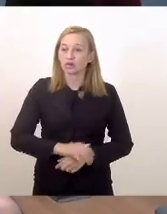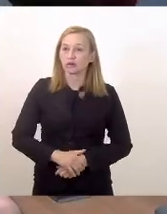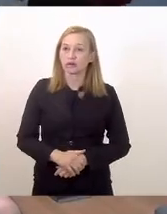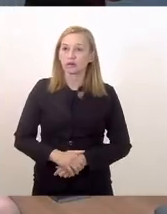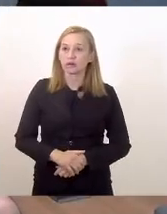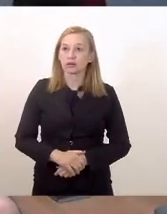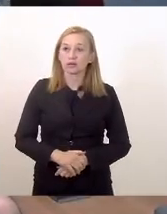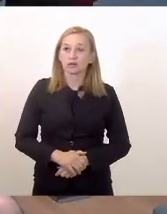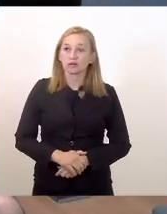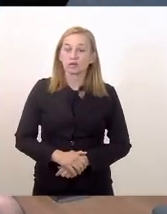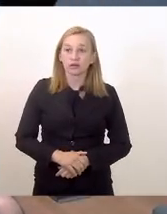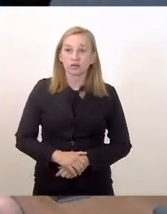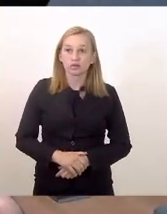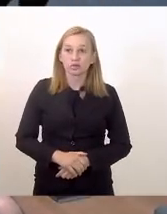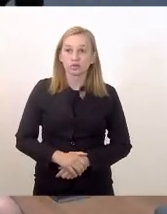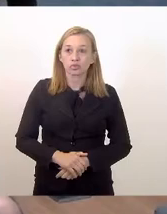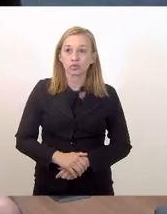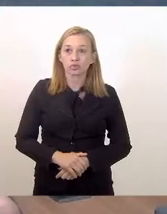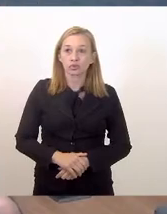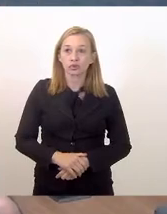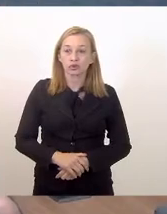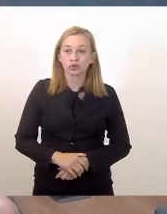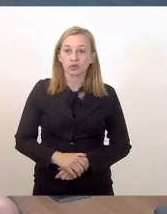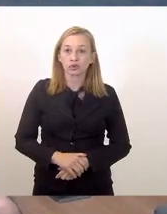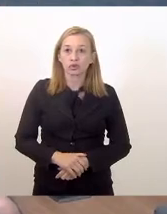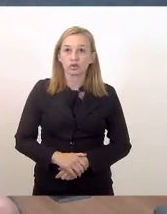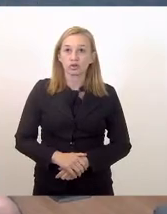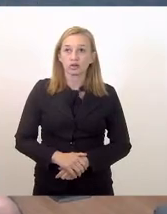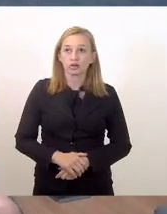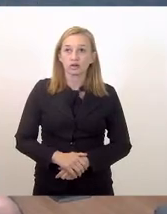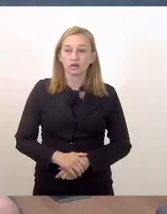Pela Comissão de Saúde, deputada Marta Rocha.